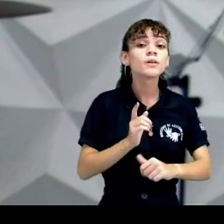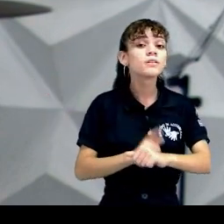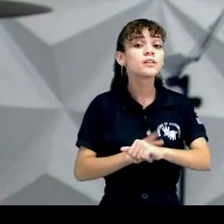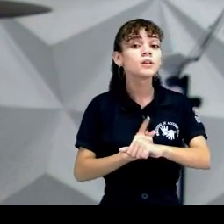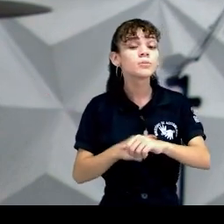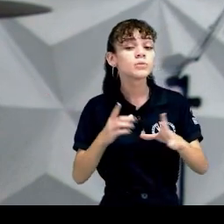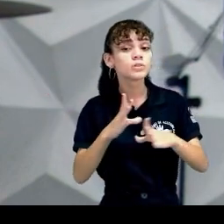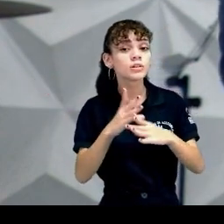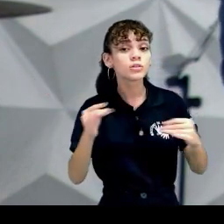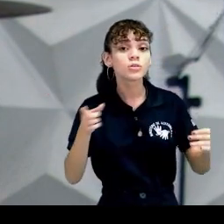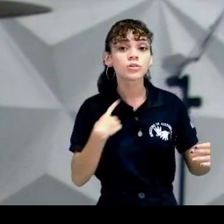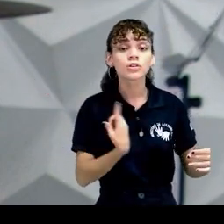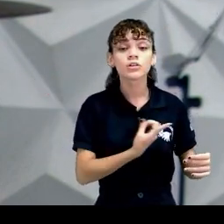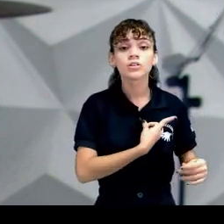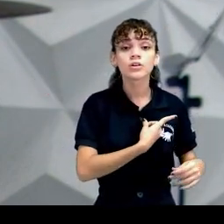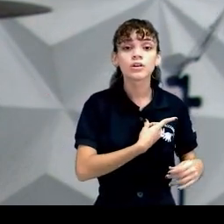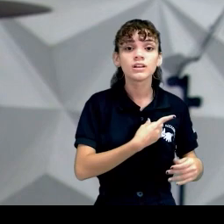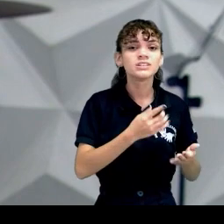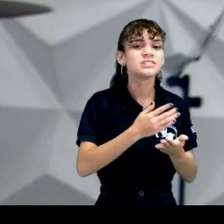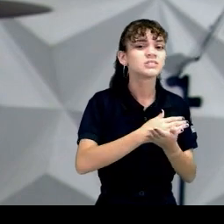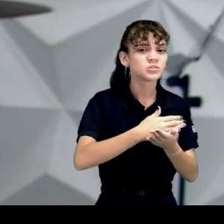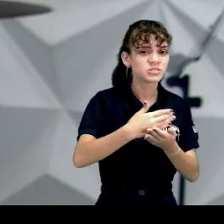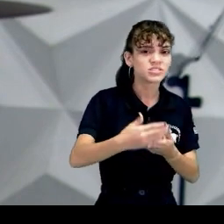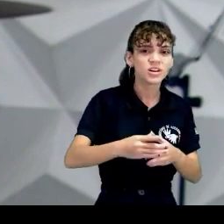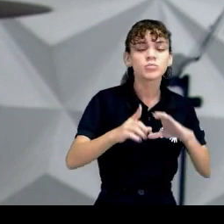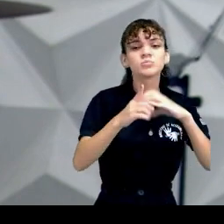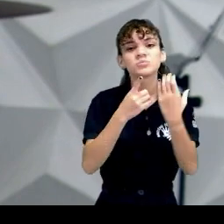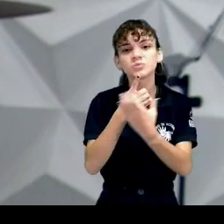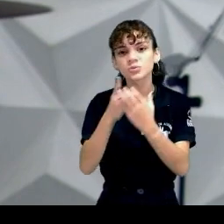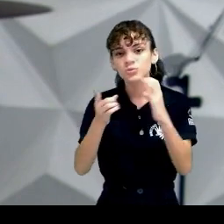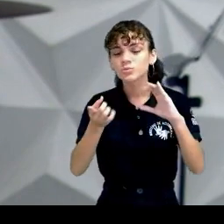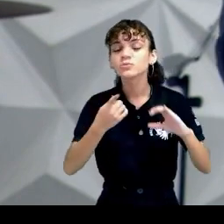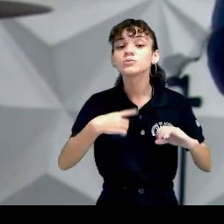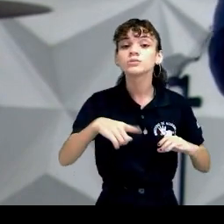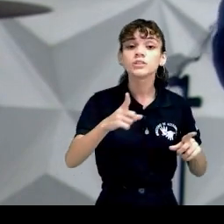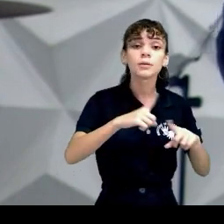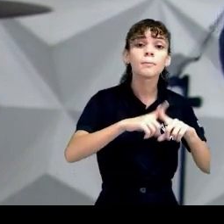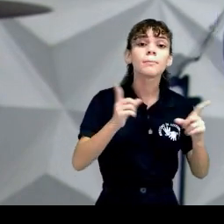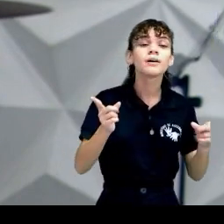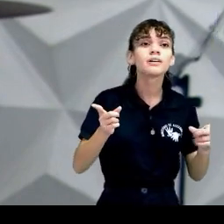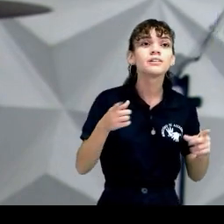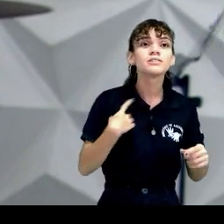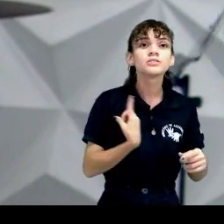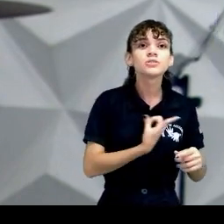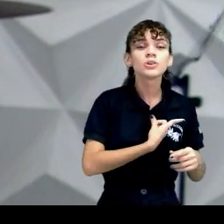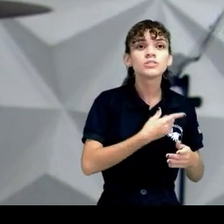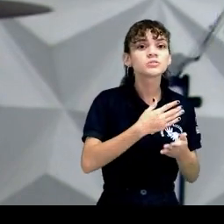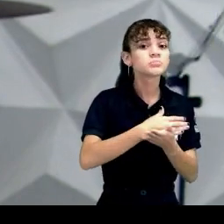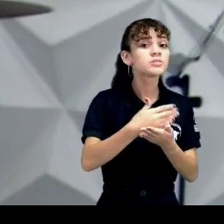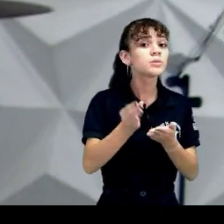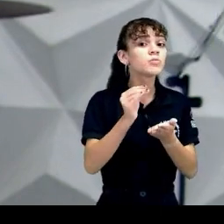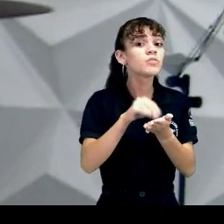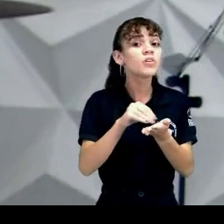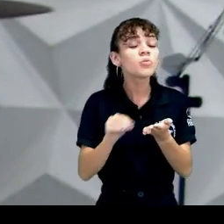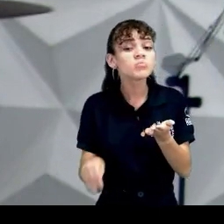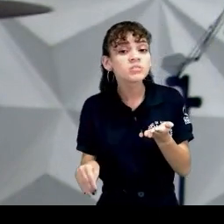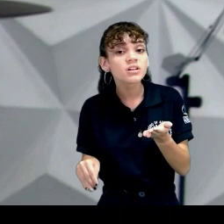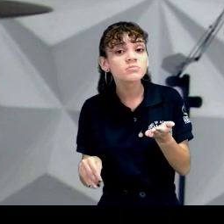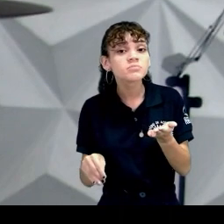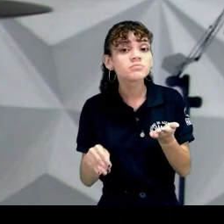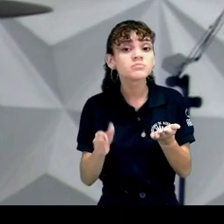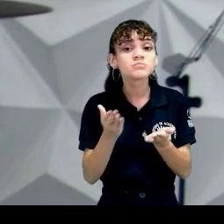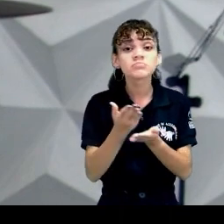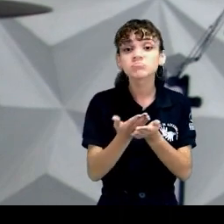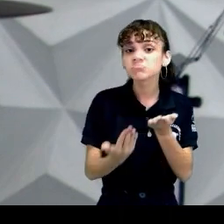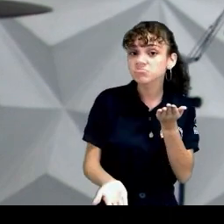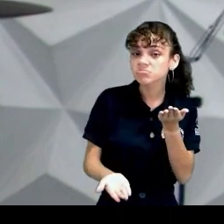a diminuir essa frequência e nós nos tornamos como um desses 9. Fomos curados, tivemos a experiência